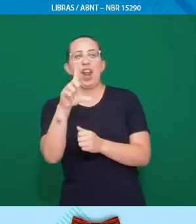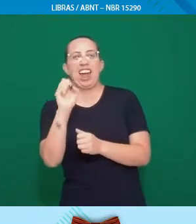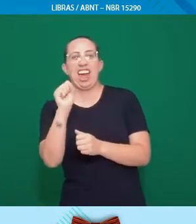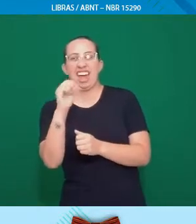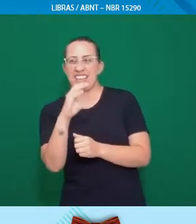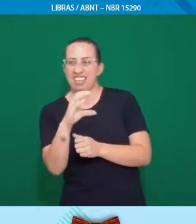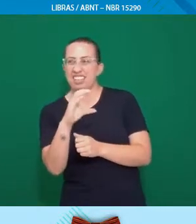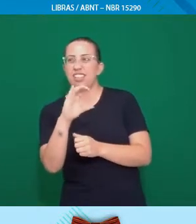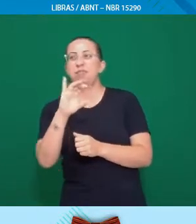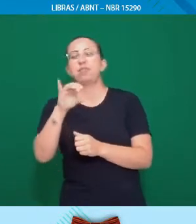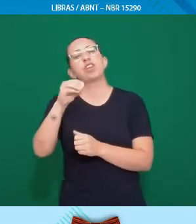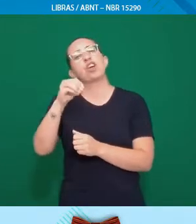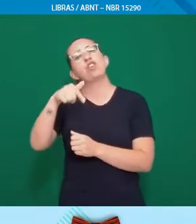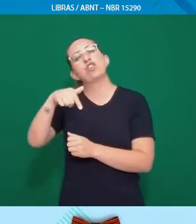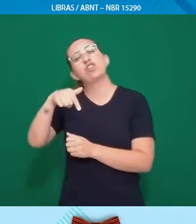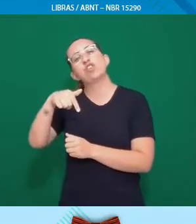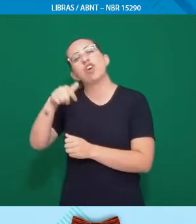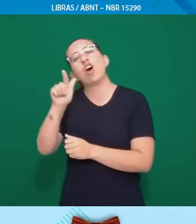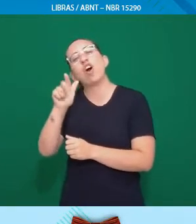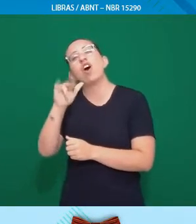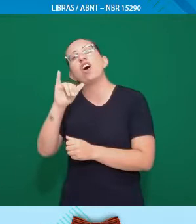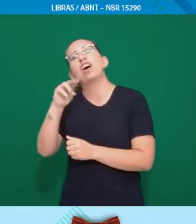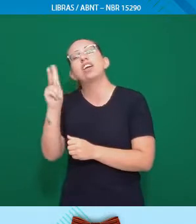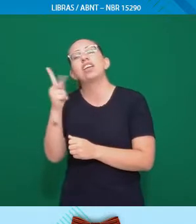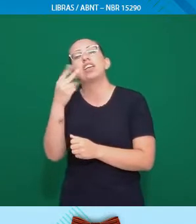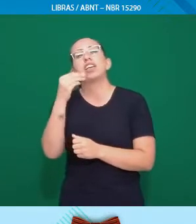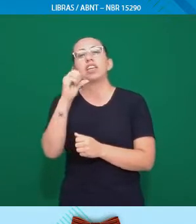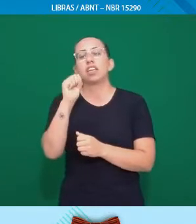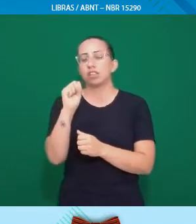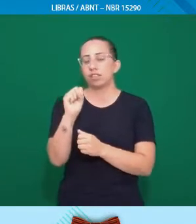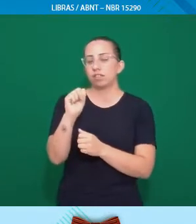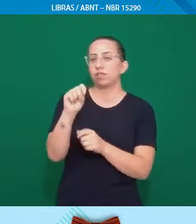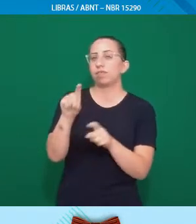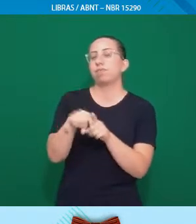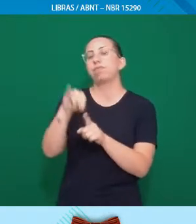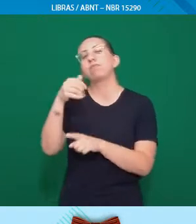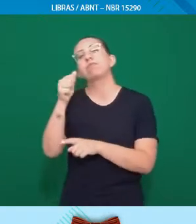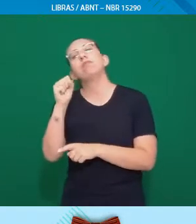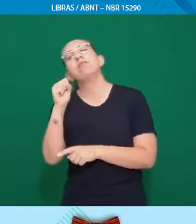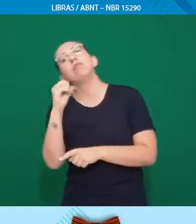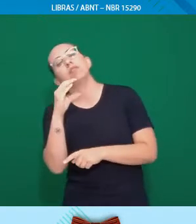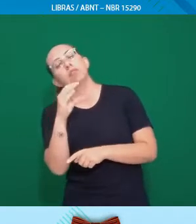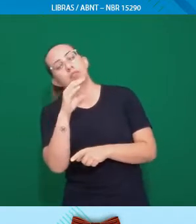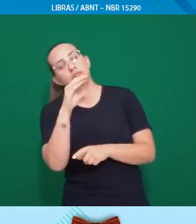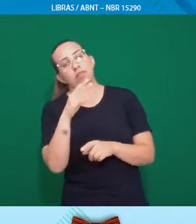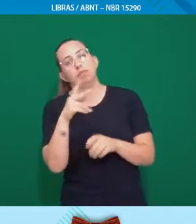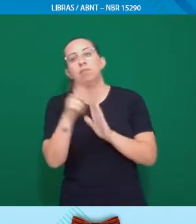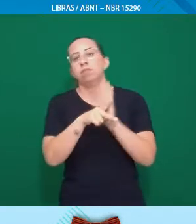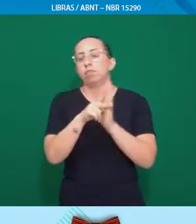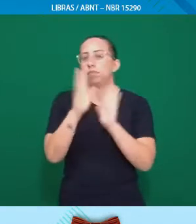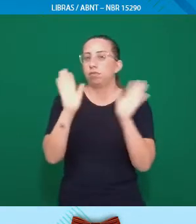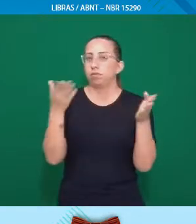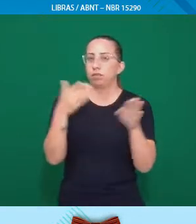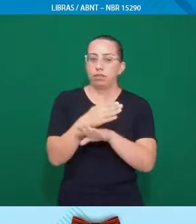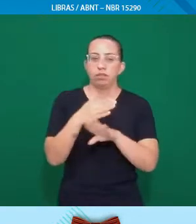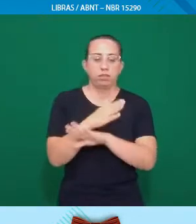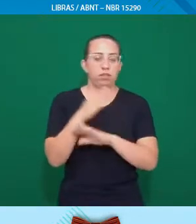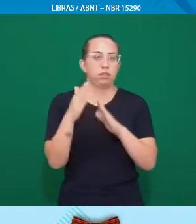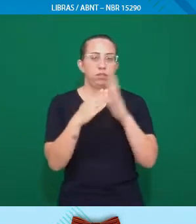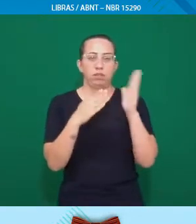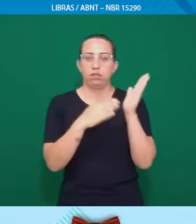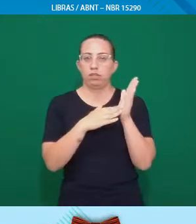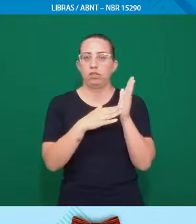são olesc joguinhos e Osasco preferido projeto as comissões de Constituição justiça e redação final